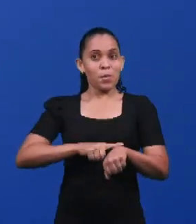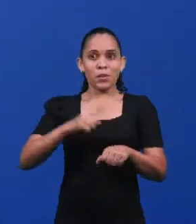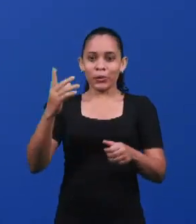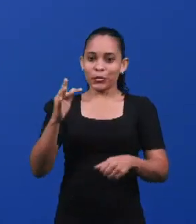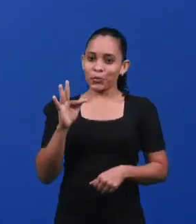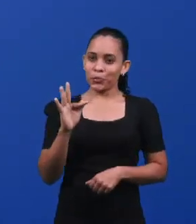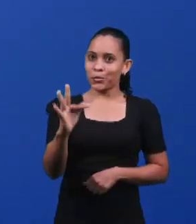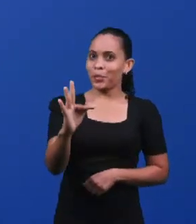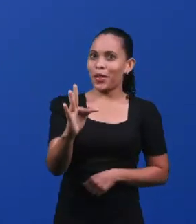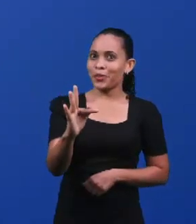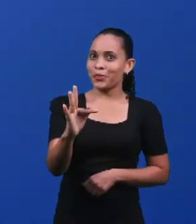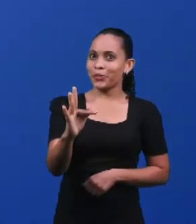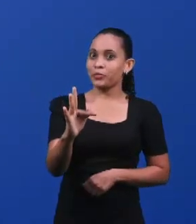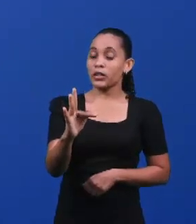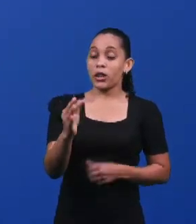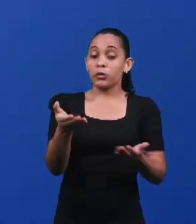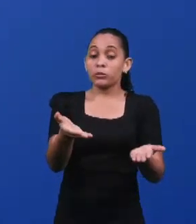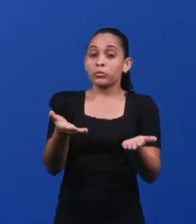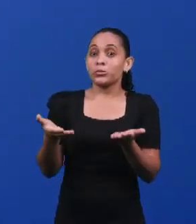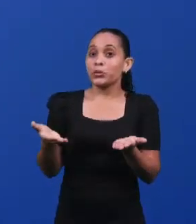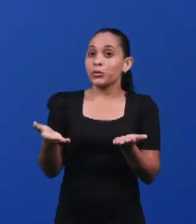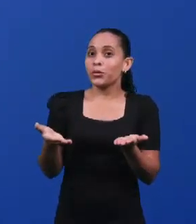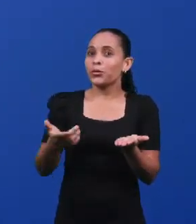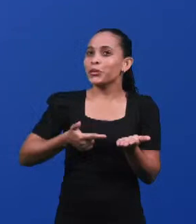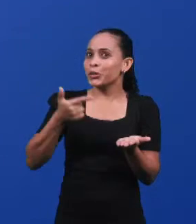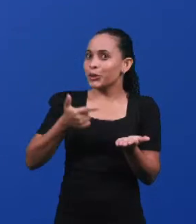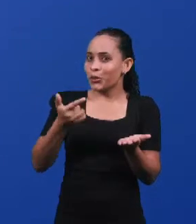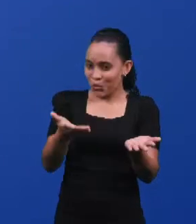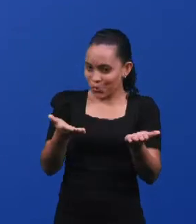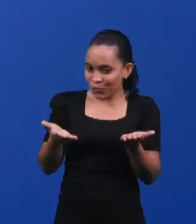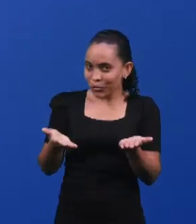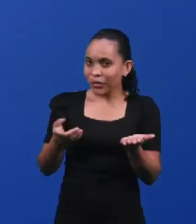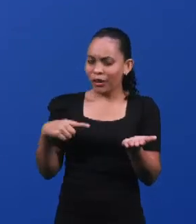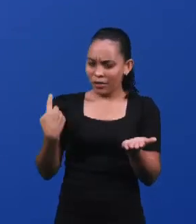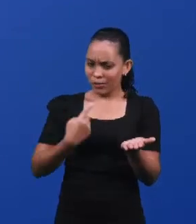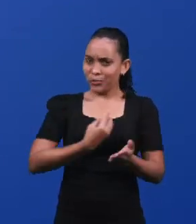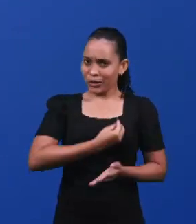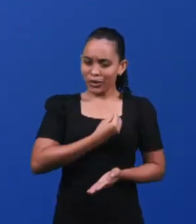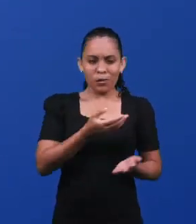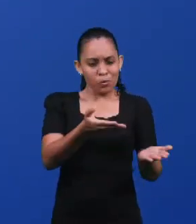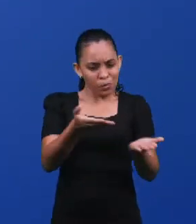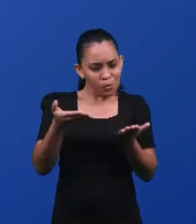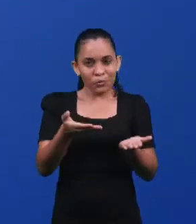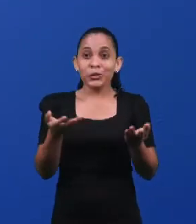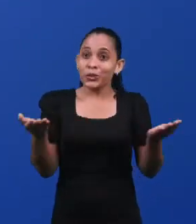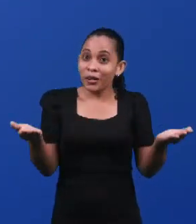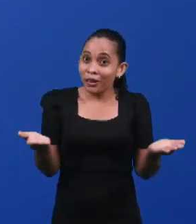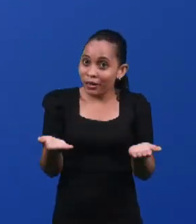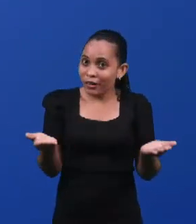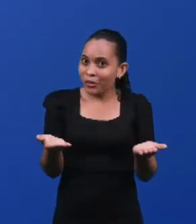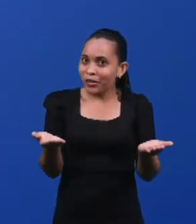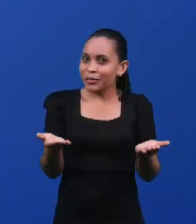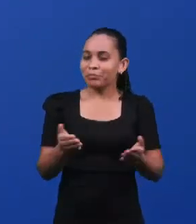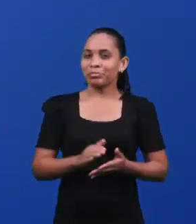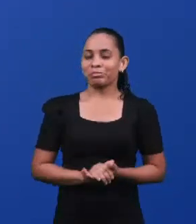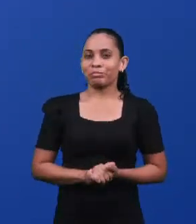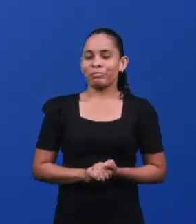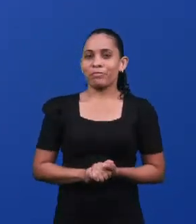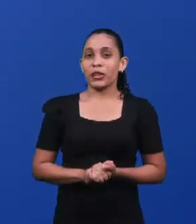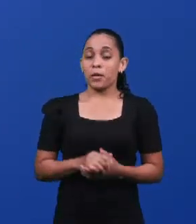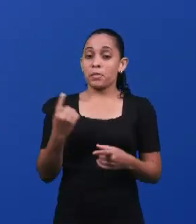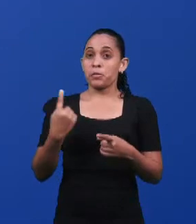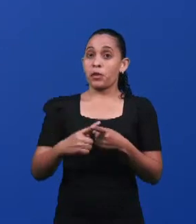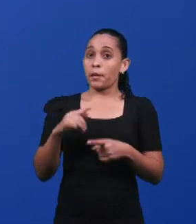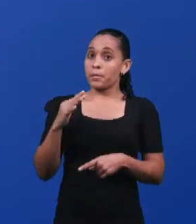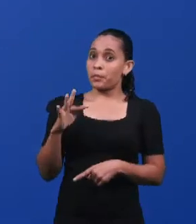E o segundo convite tem sido feito a nós, a esta geração, porque nós sabemos que